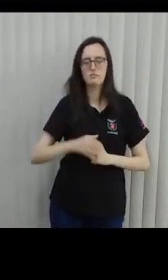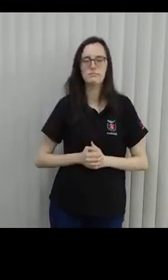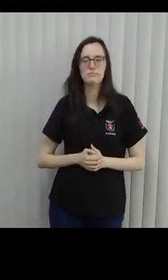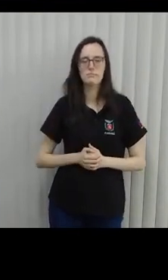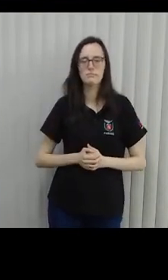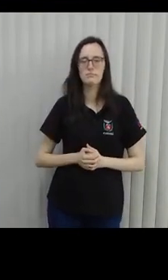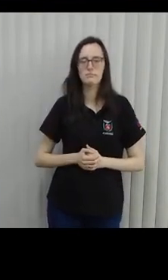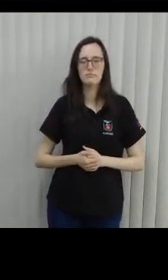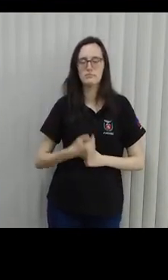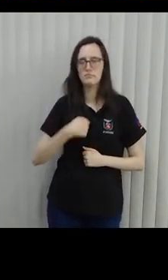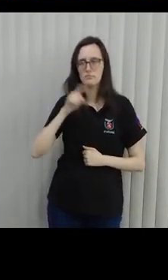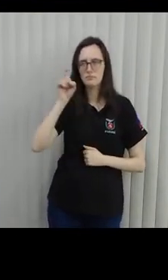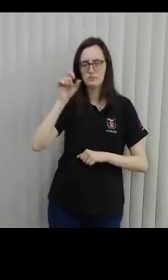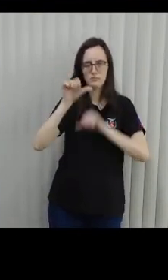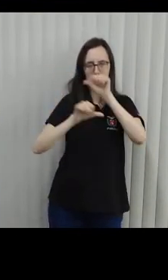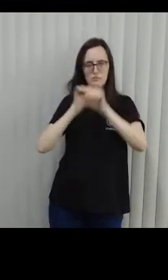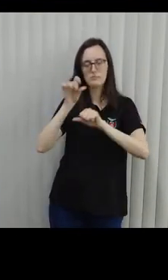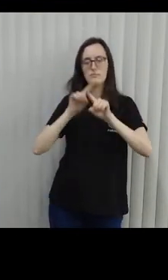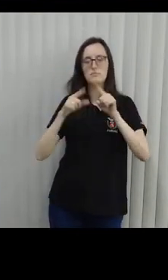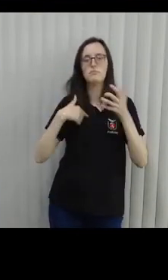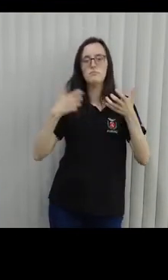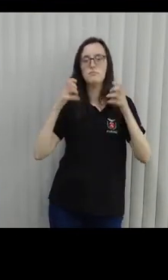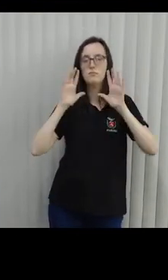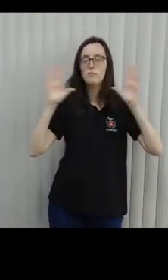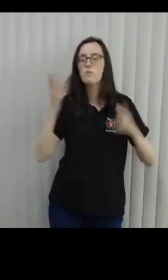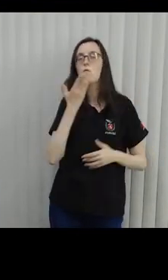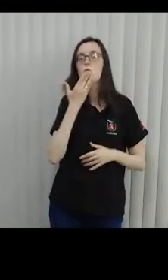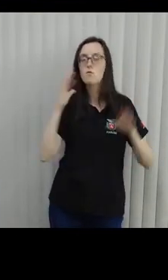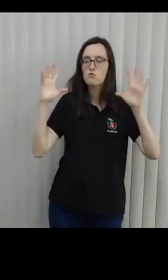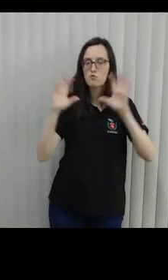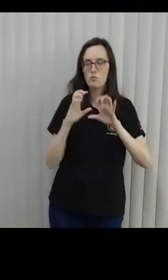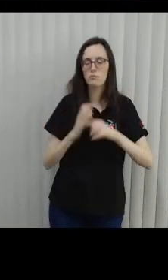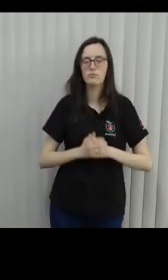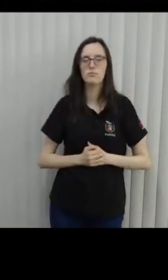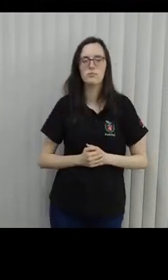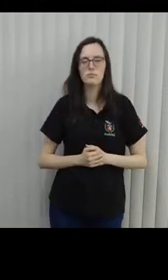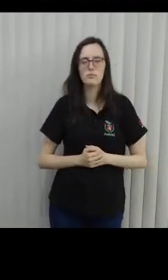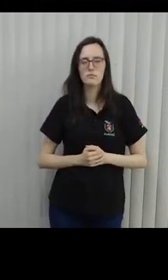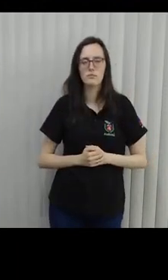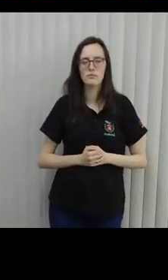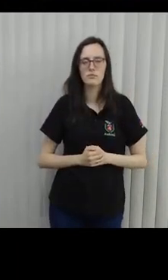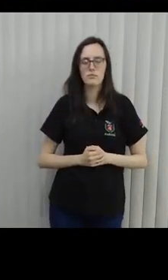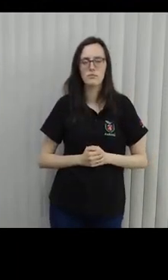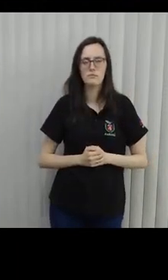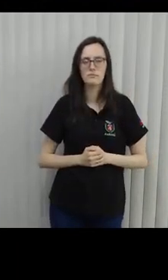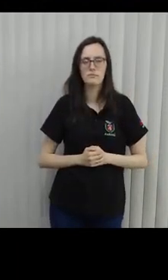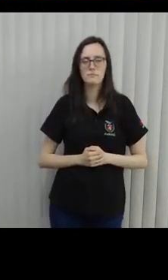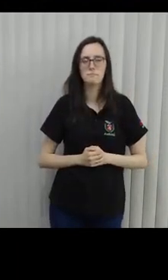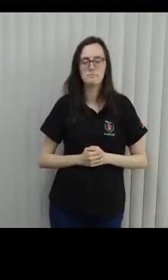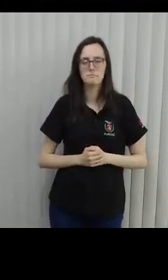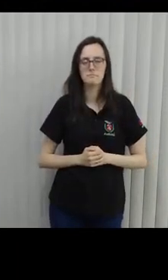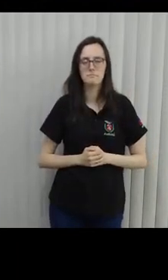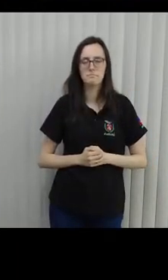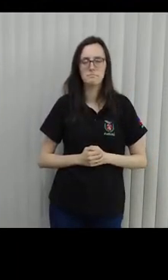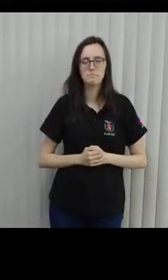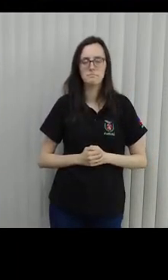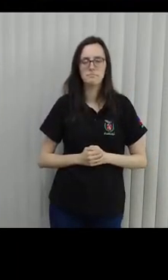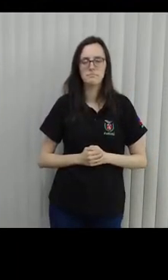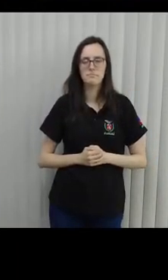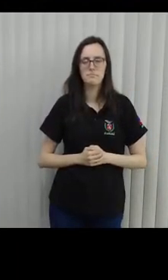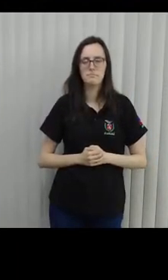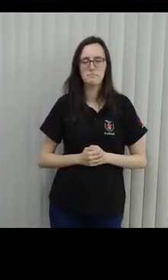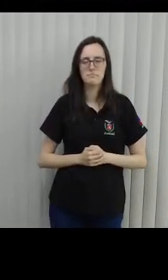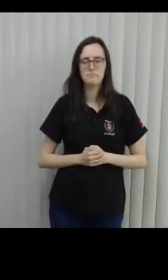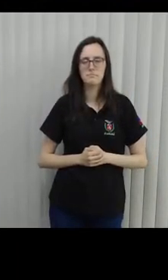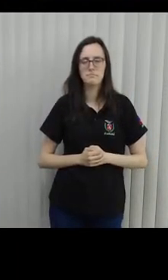aqui um quadrado, só que eu quero preencher ele da cor escura, então vou jogar o dele aqui bem pra lá,